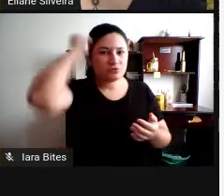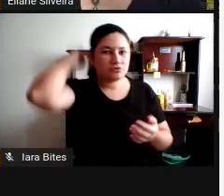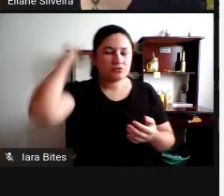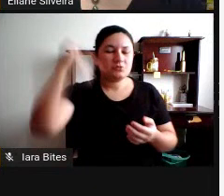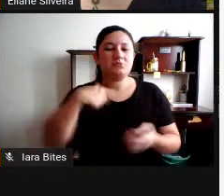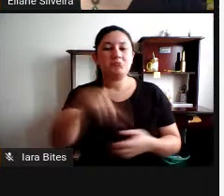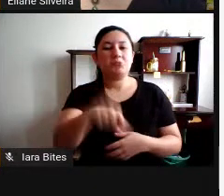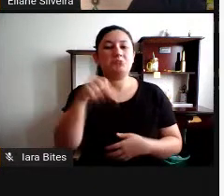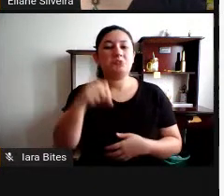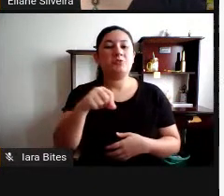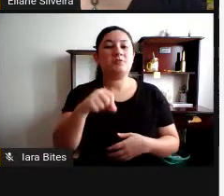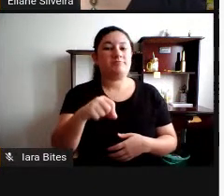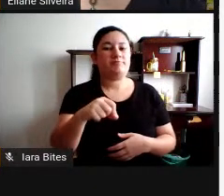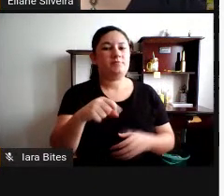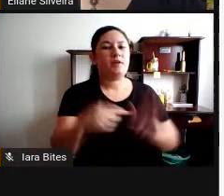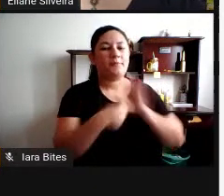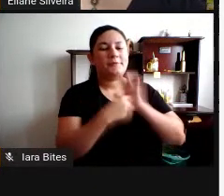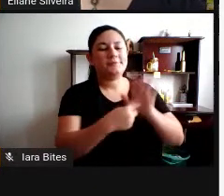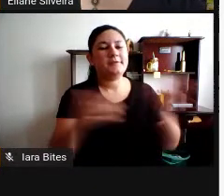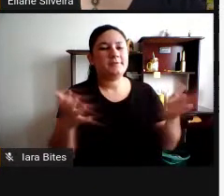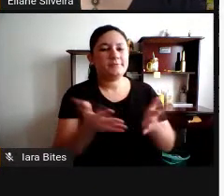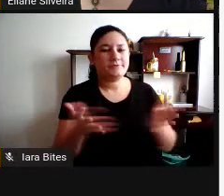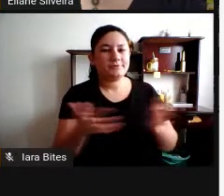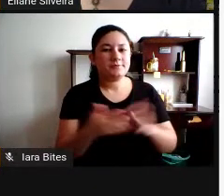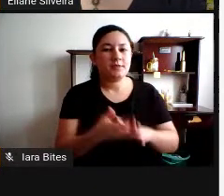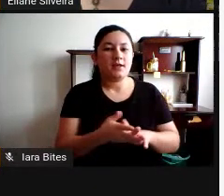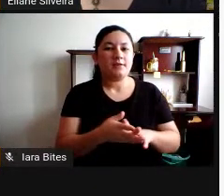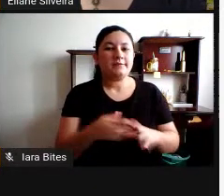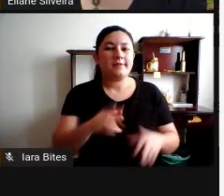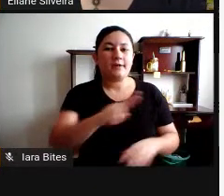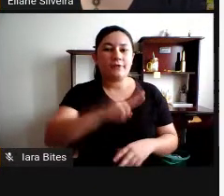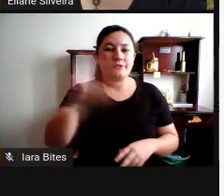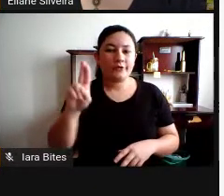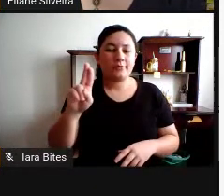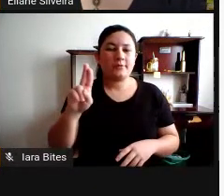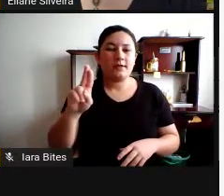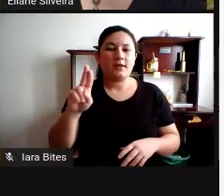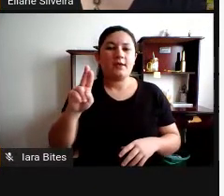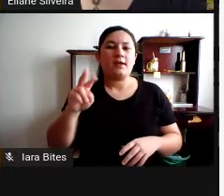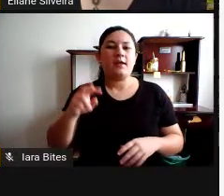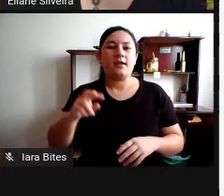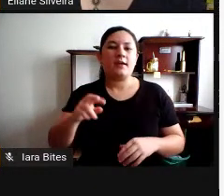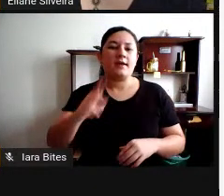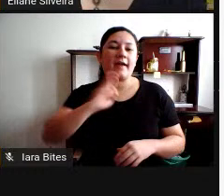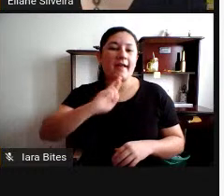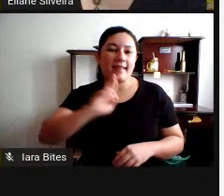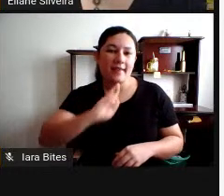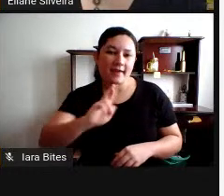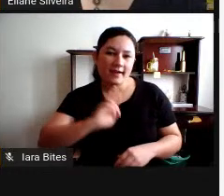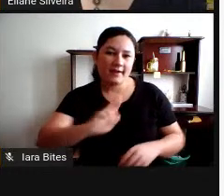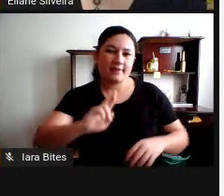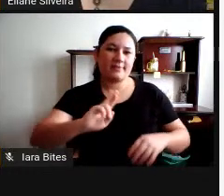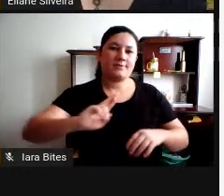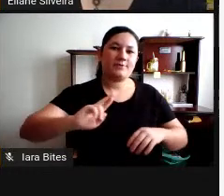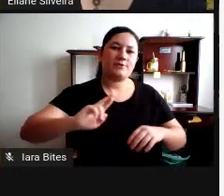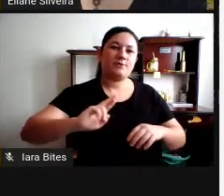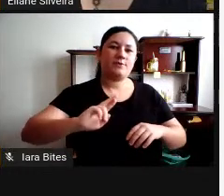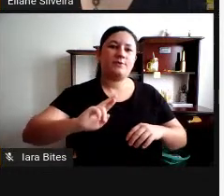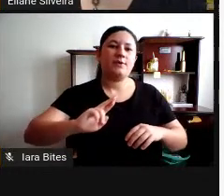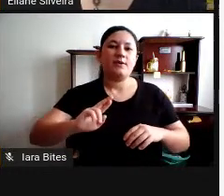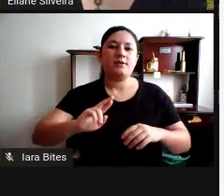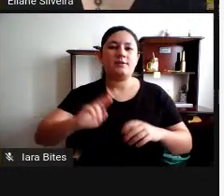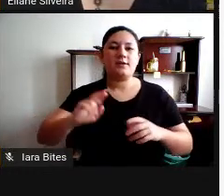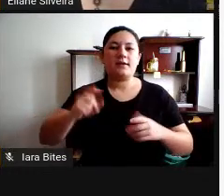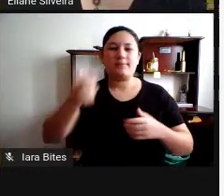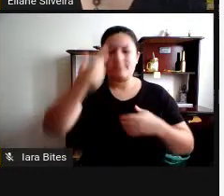chama Relato Autobiográfico da Sua Juventude e de Seus Estudos, mas ele é conhecido como souvenir